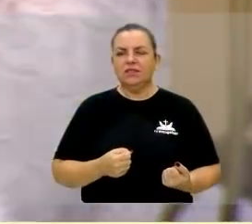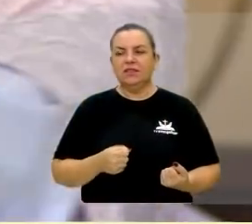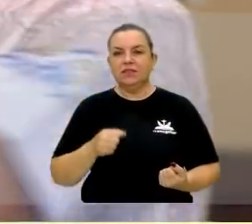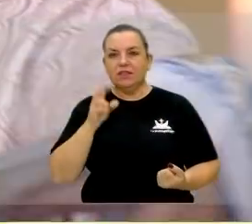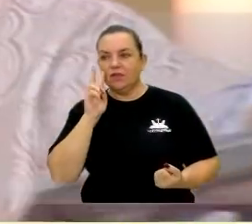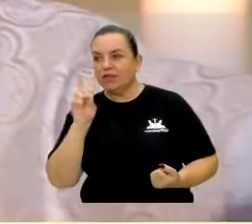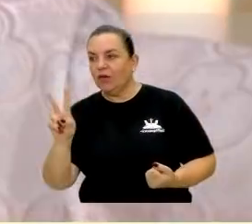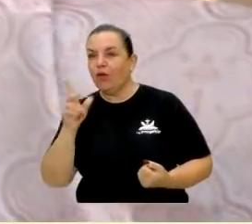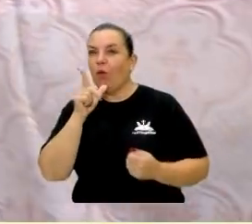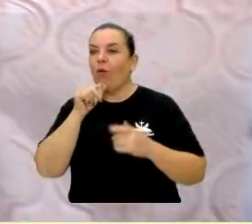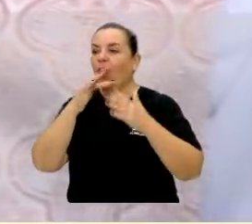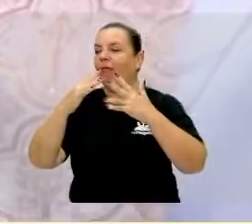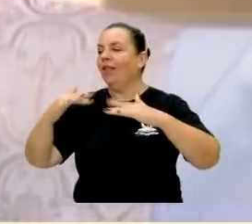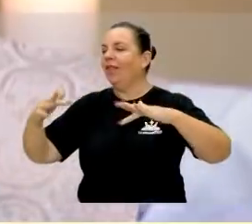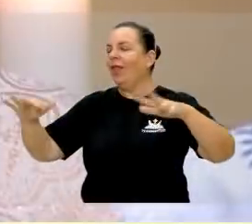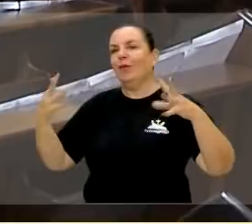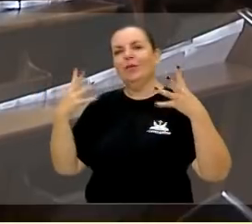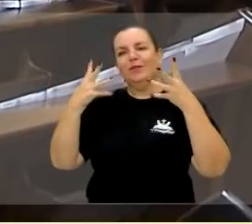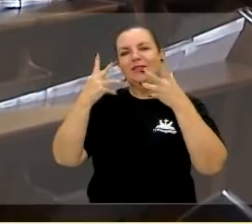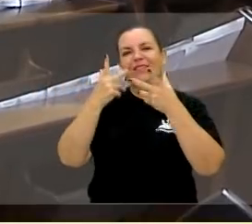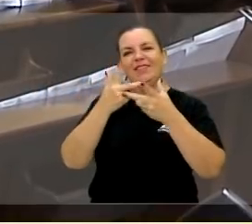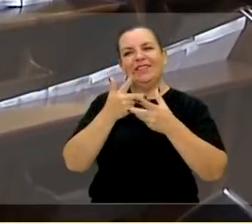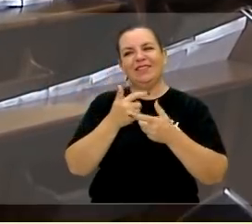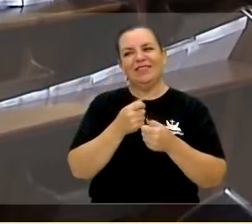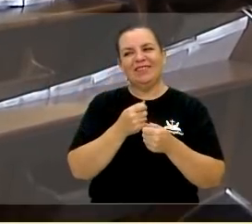repente você vê um lago bonito,